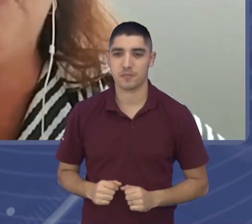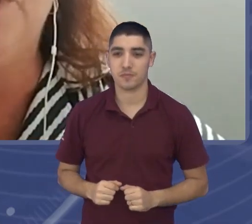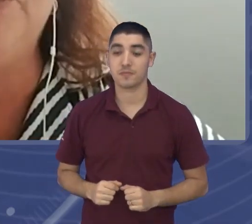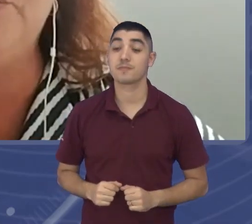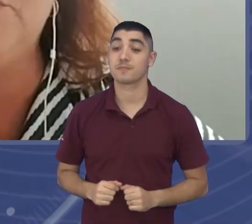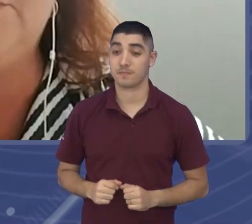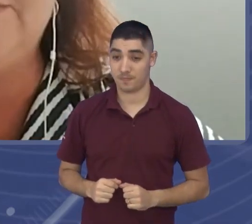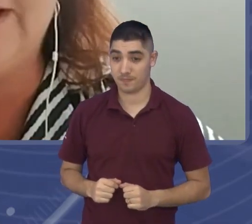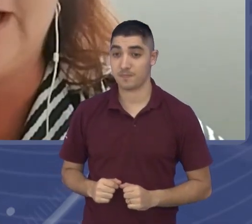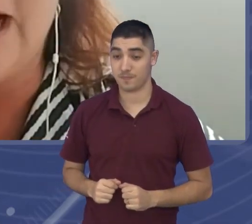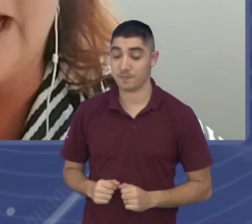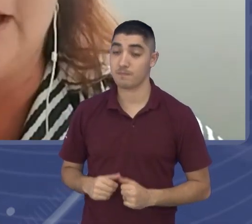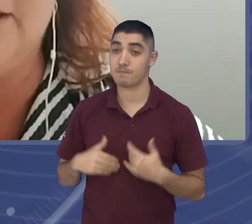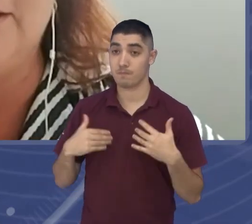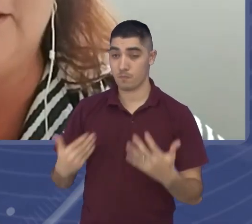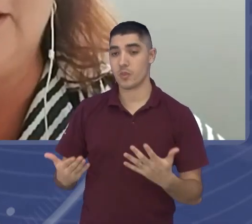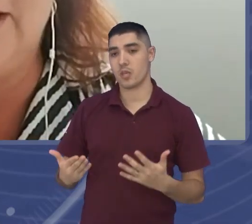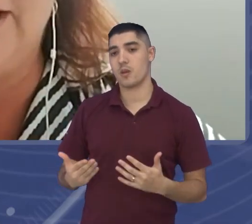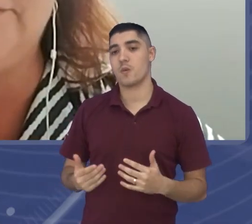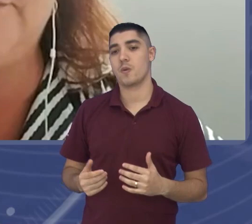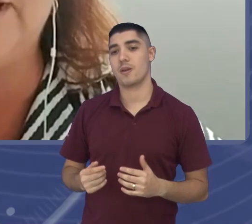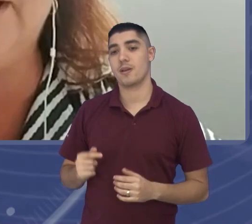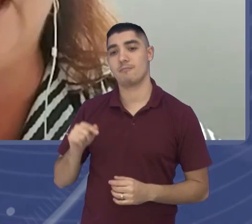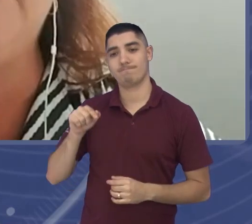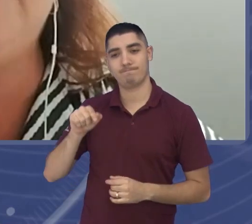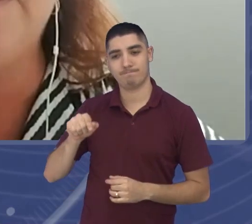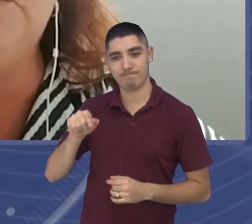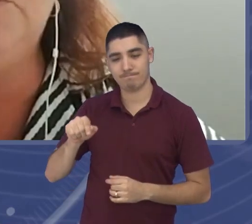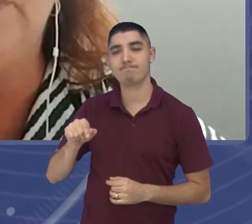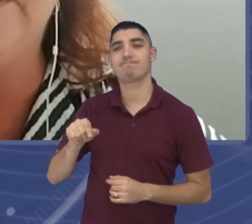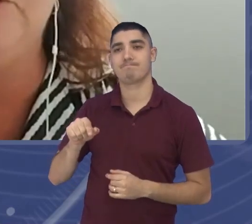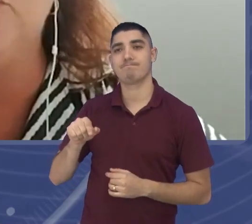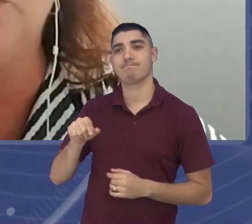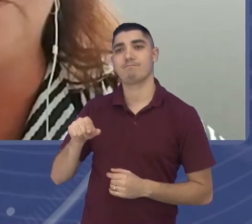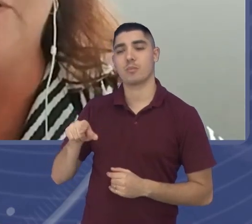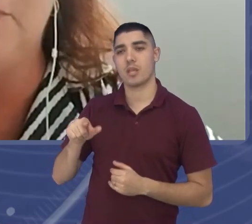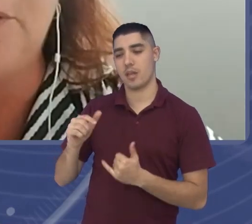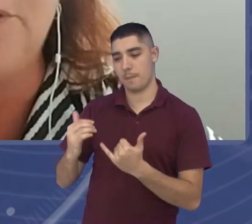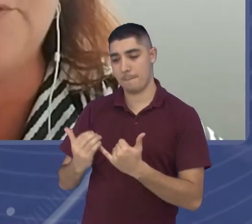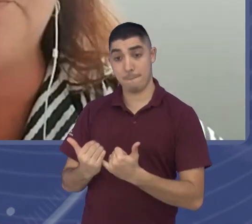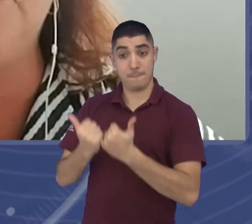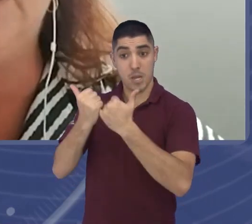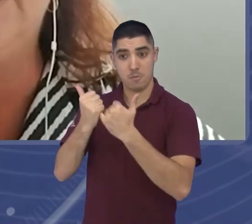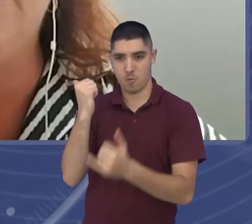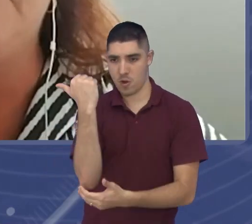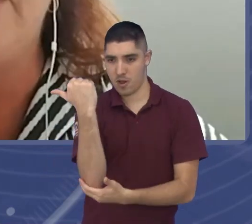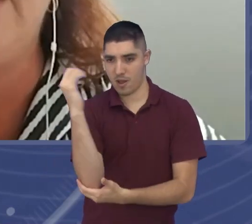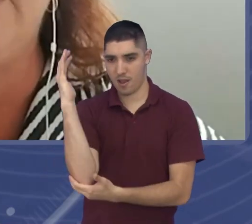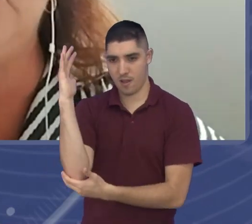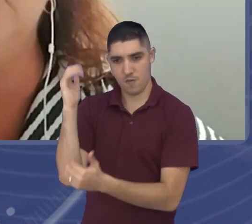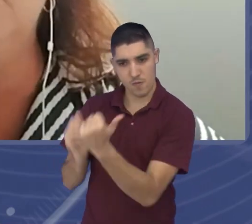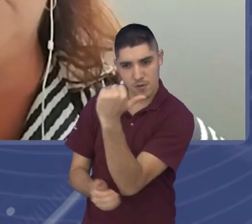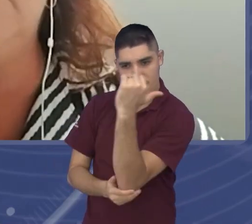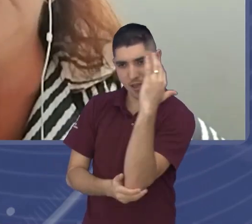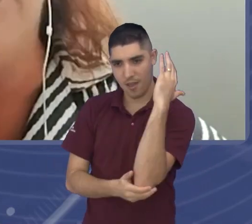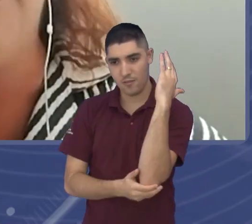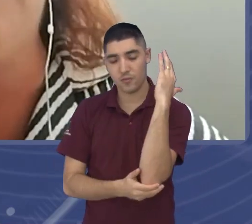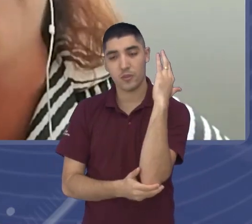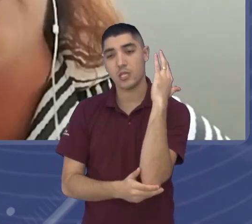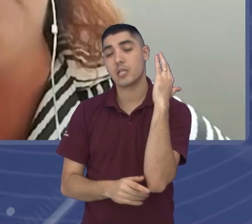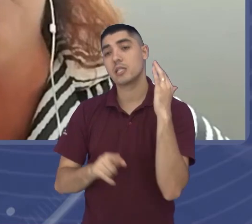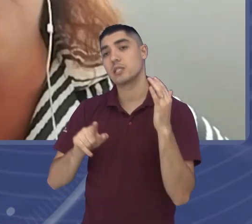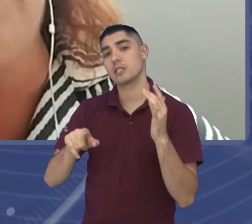A gente pode considerar essa questão do patrimônio arbóreo